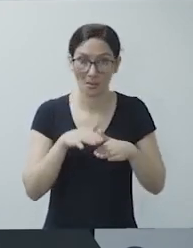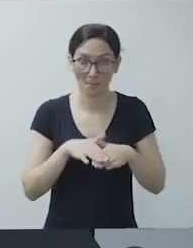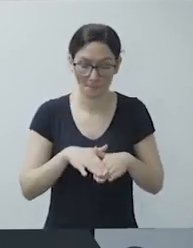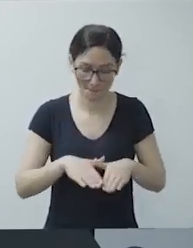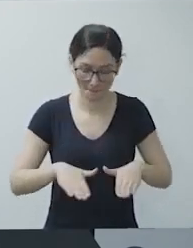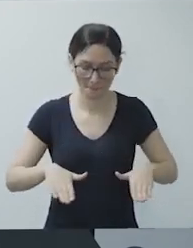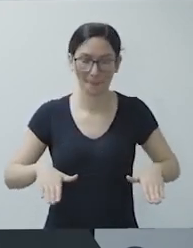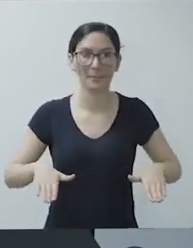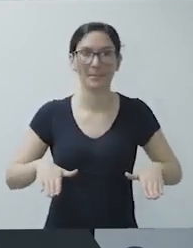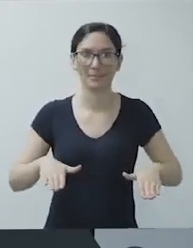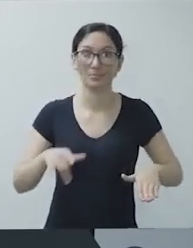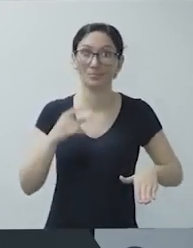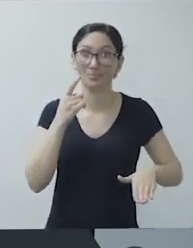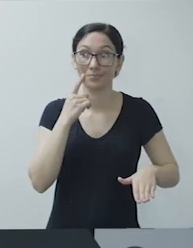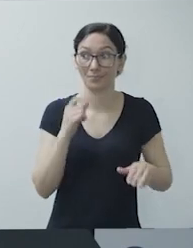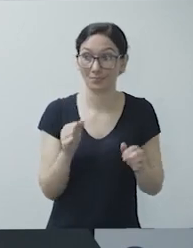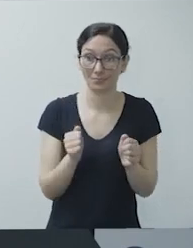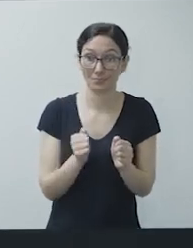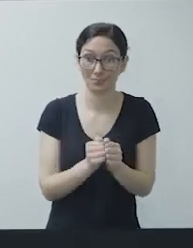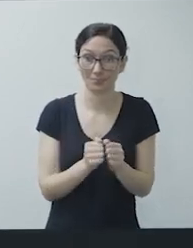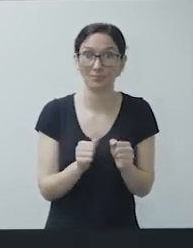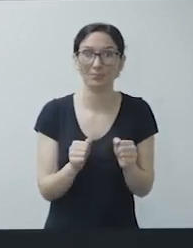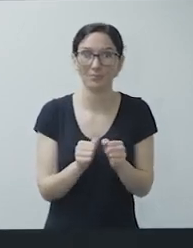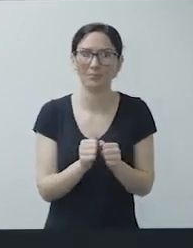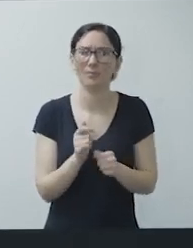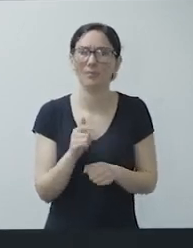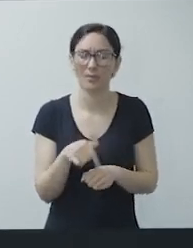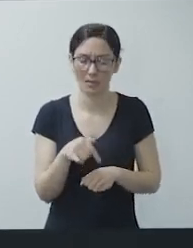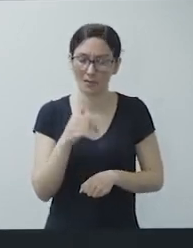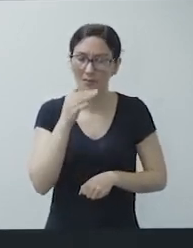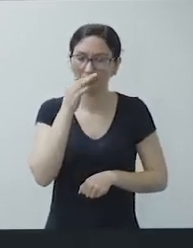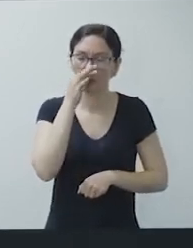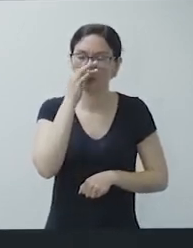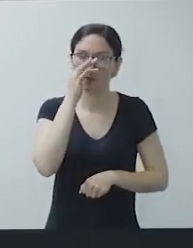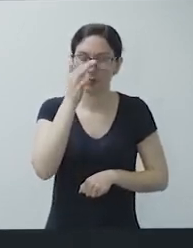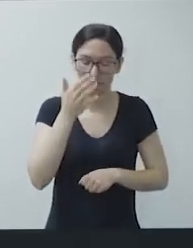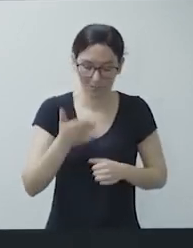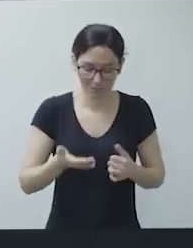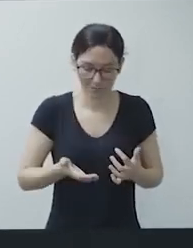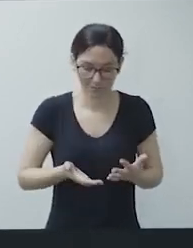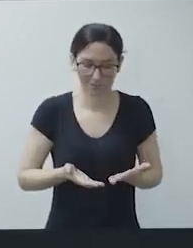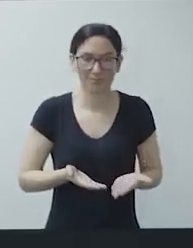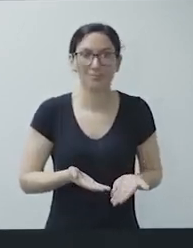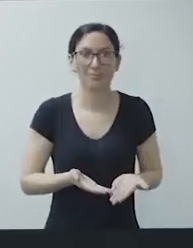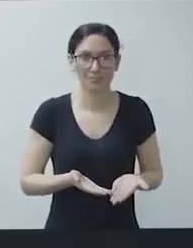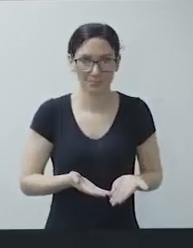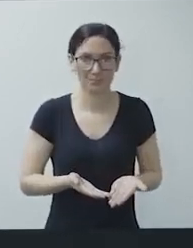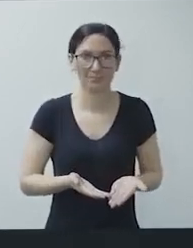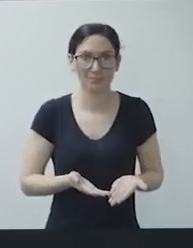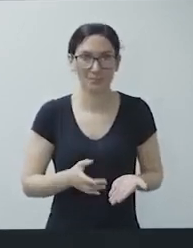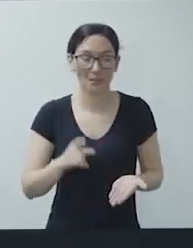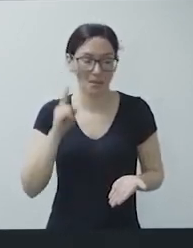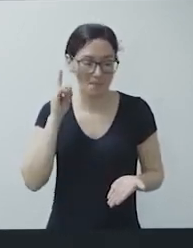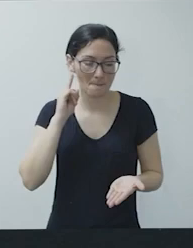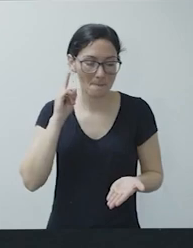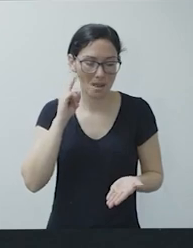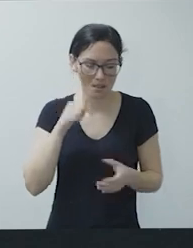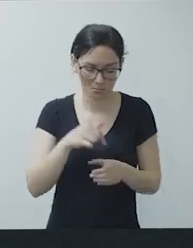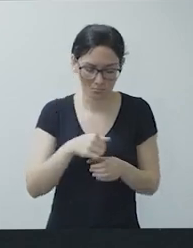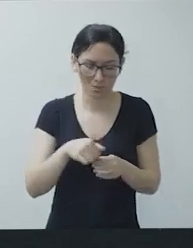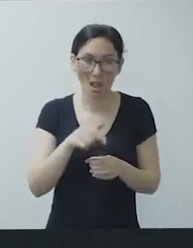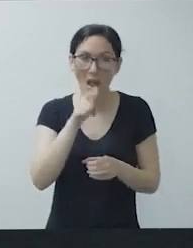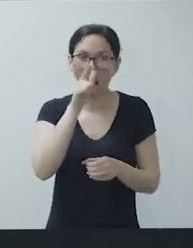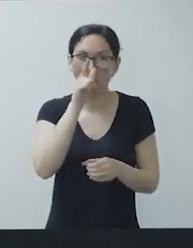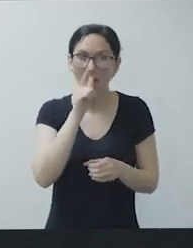da nossa sala. A professora Márcia trouxe a flor aqui, a flor branca com miolo amarelo. Agora vocês